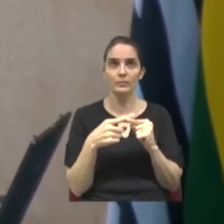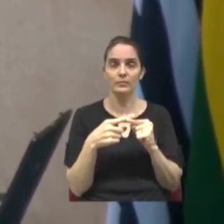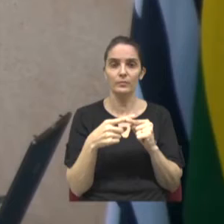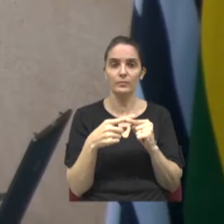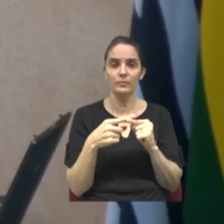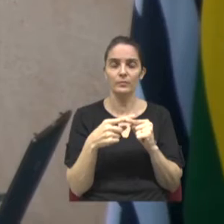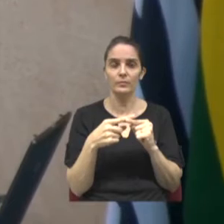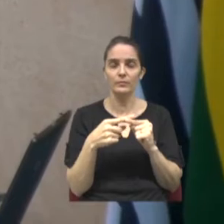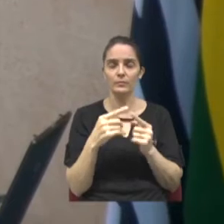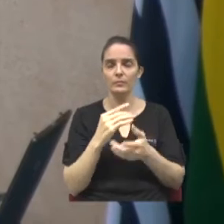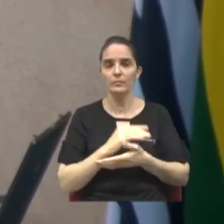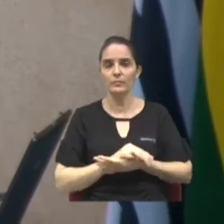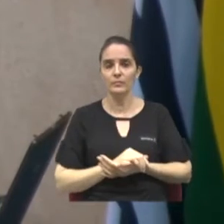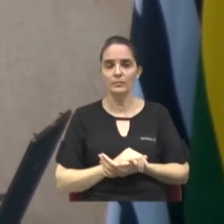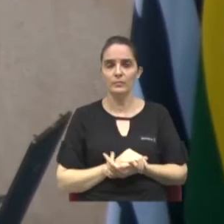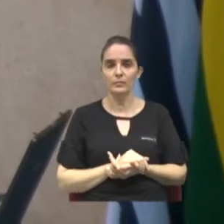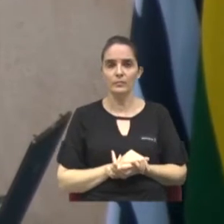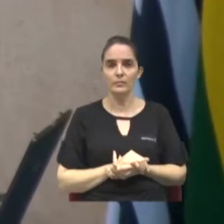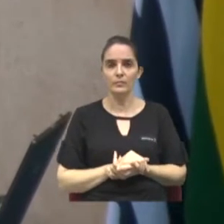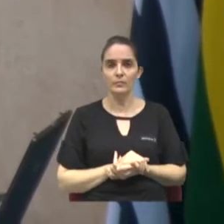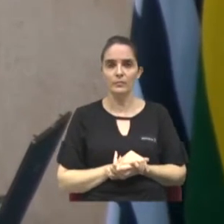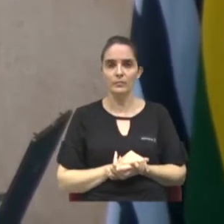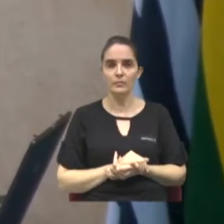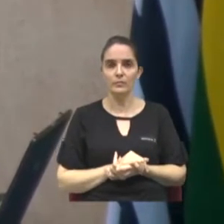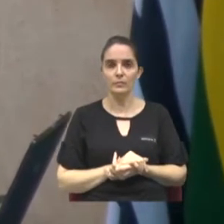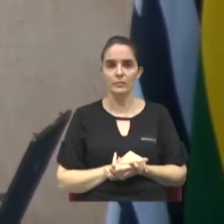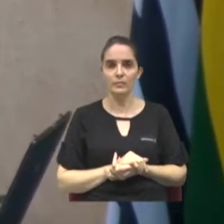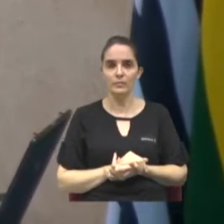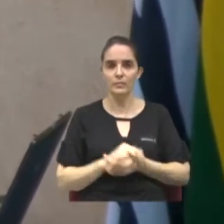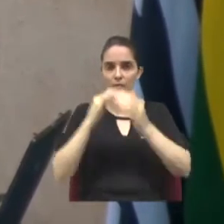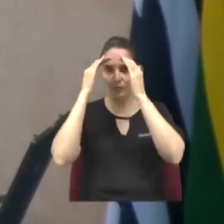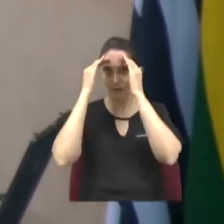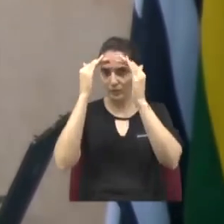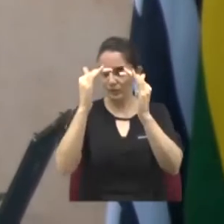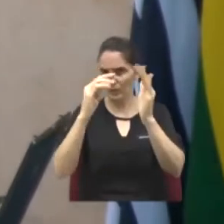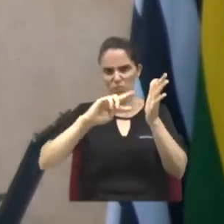eu acho que o respeito não se dá com a ida,